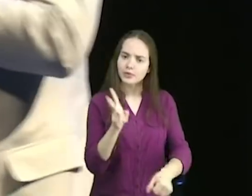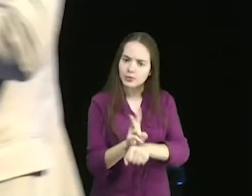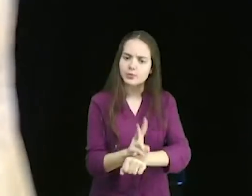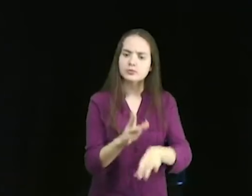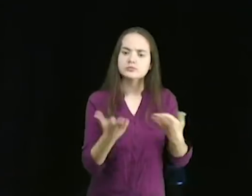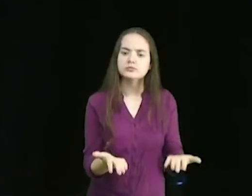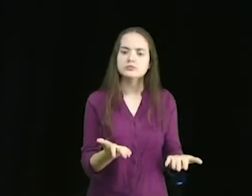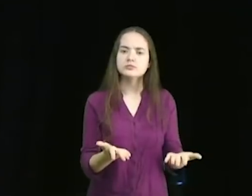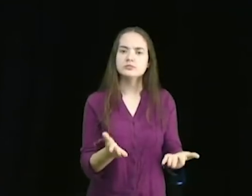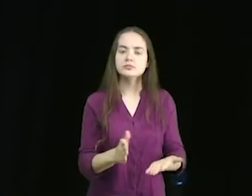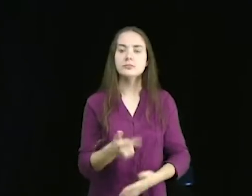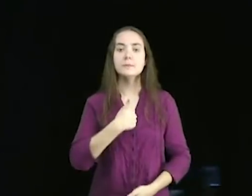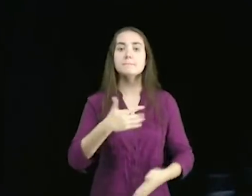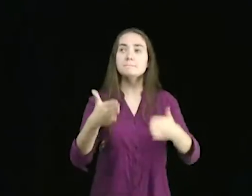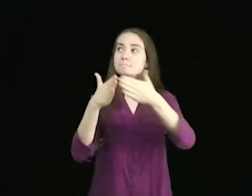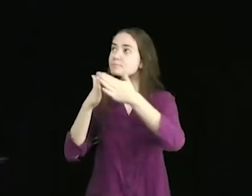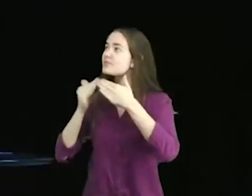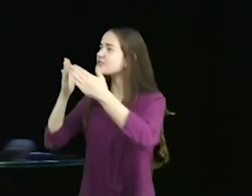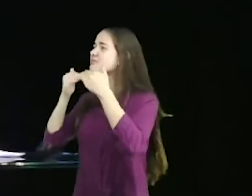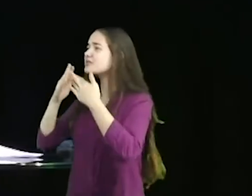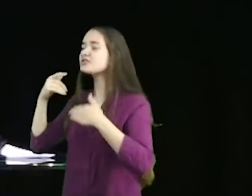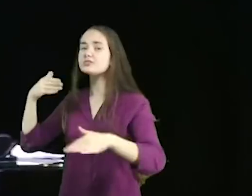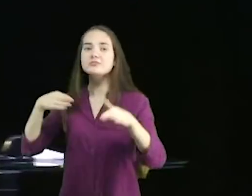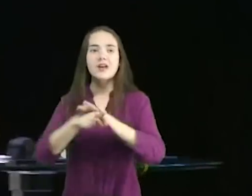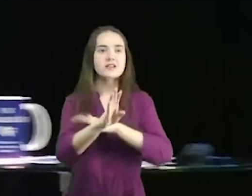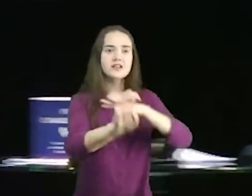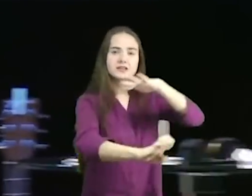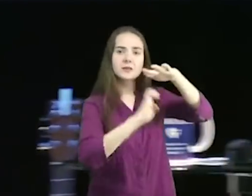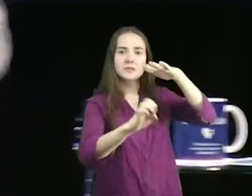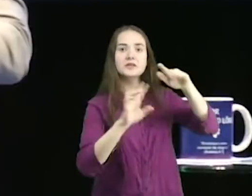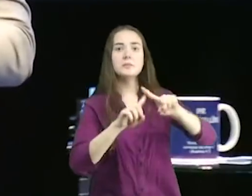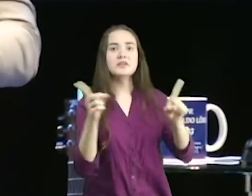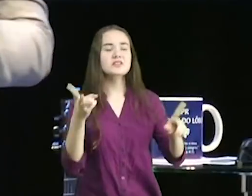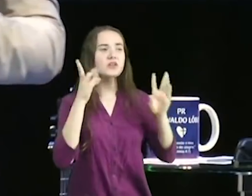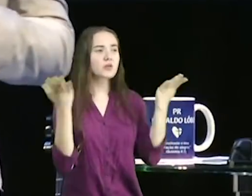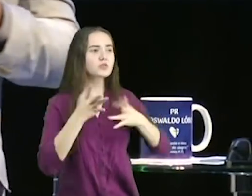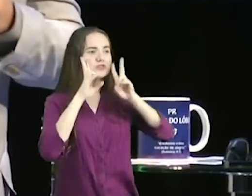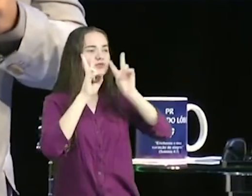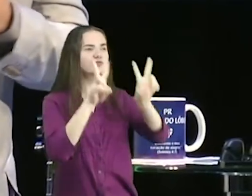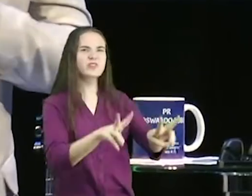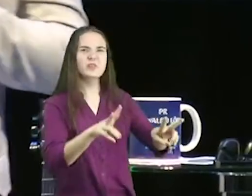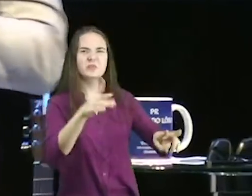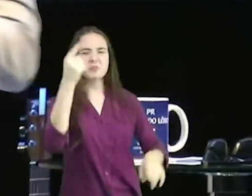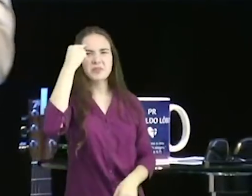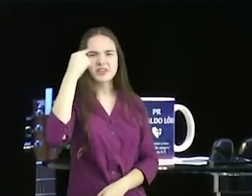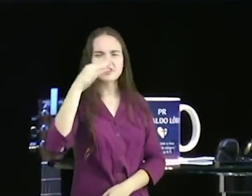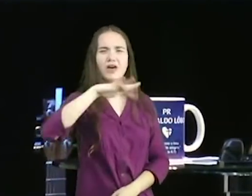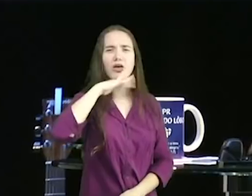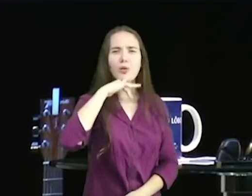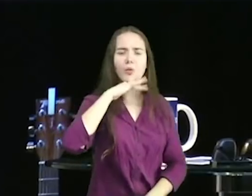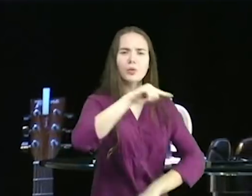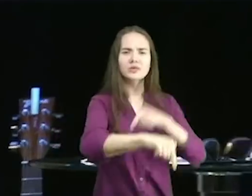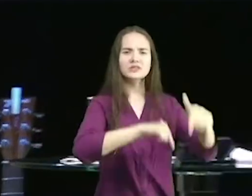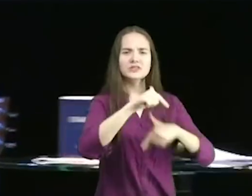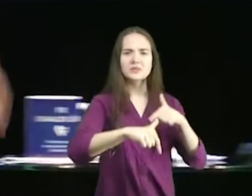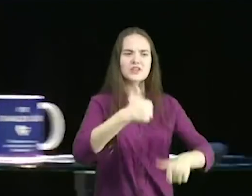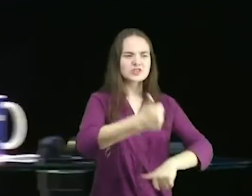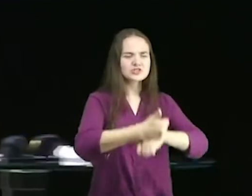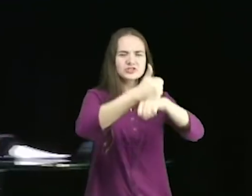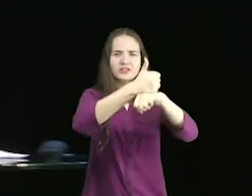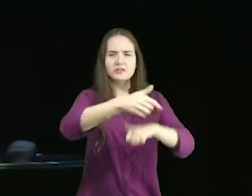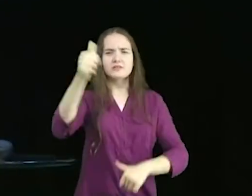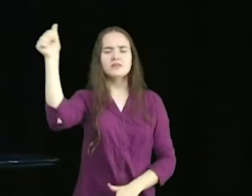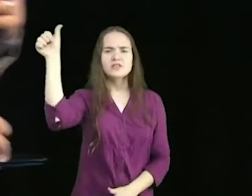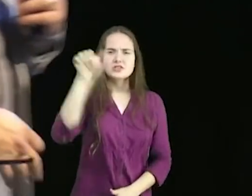eu pedi tanto para entrar naquela empresa, mas agora o que eu estou vendo, pastor, pensa numa empresa ruim de trabalhar, pensa num chefe